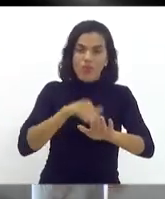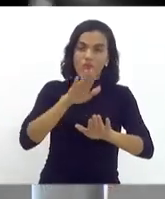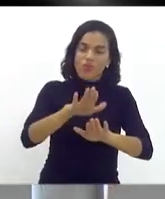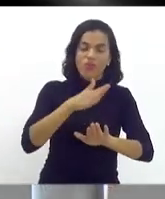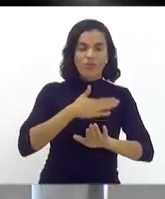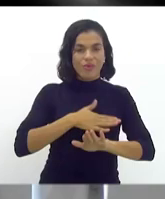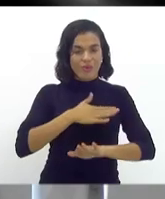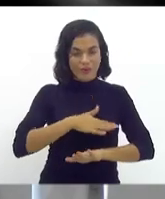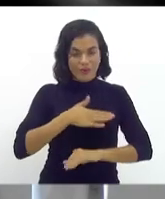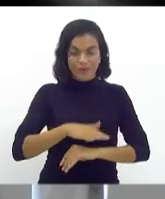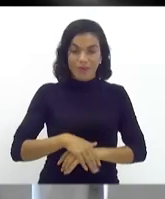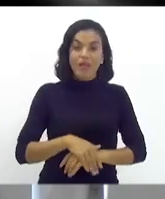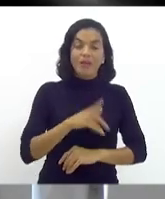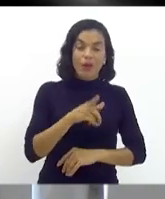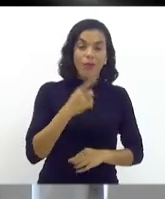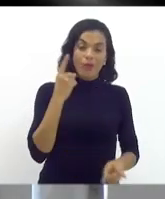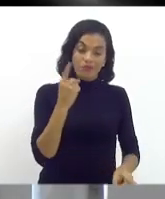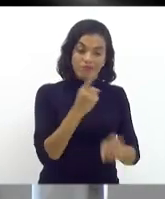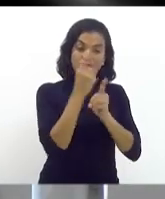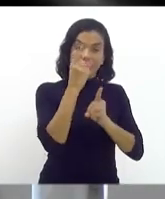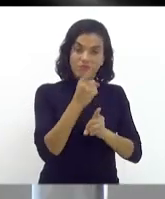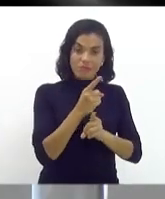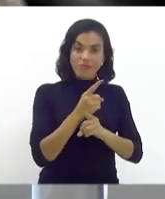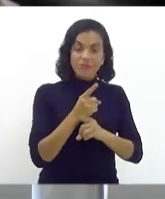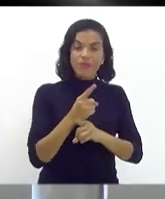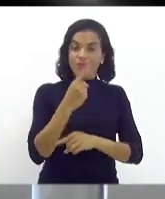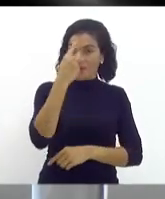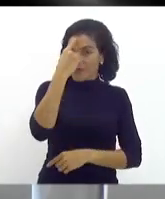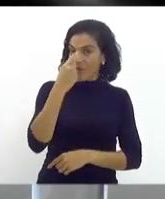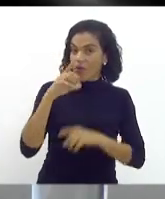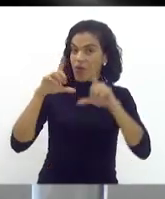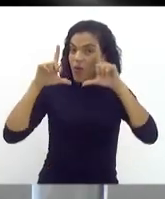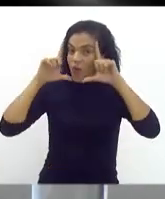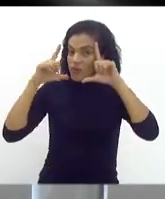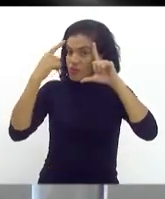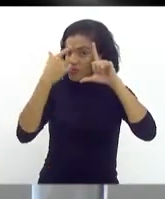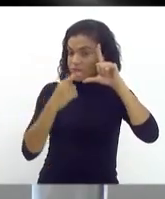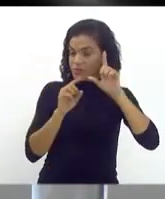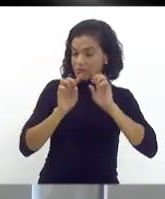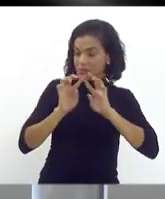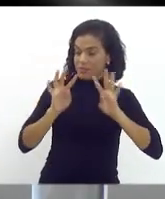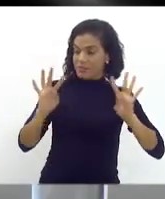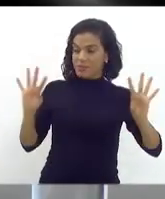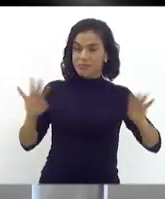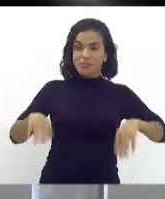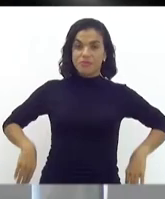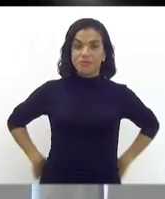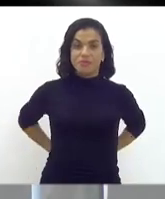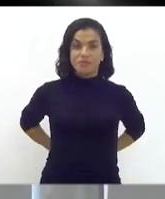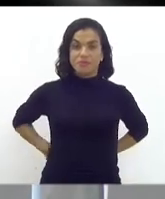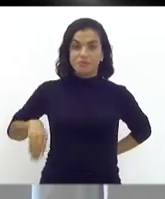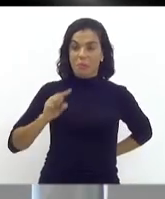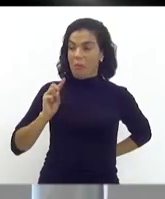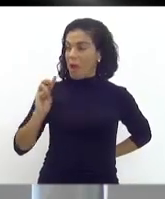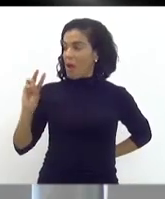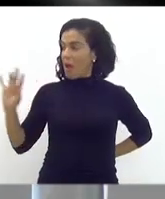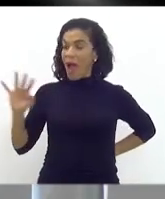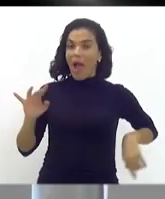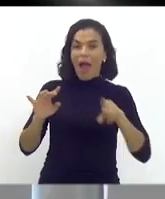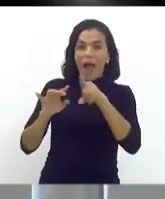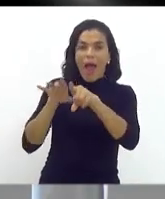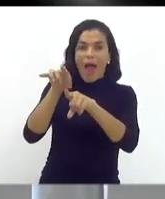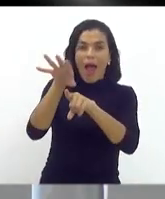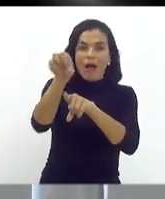E aí o reconhecimento é facial se você puder Ah já tá ali Nossa Obrigada né